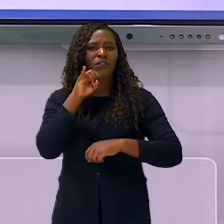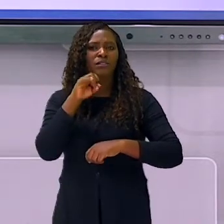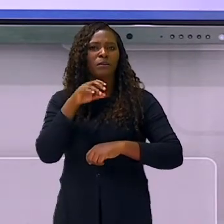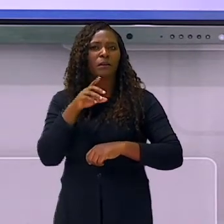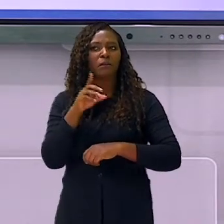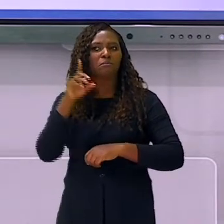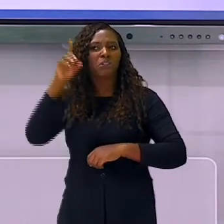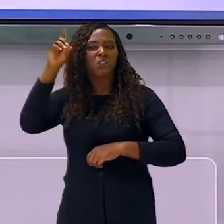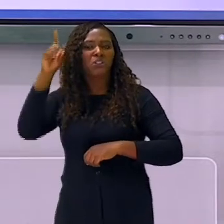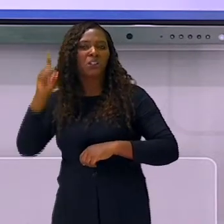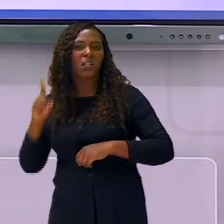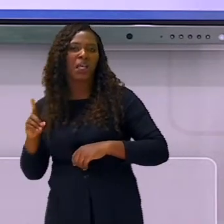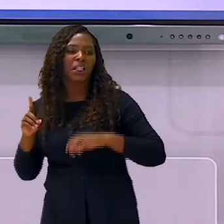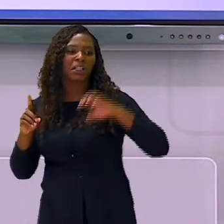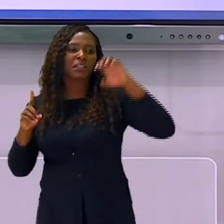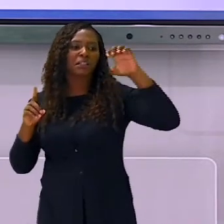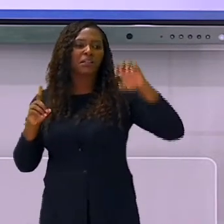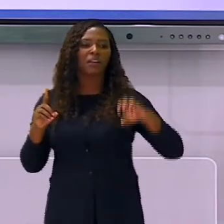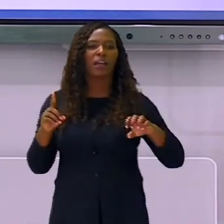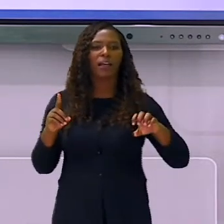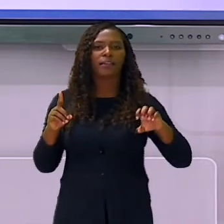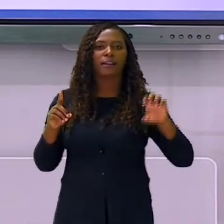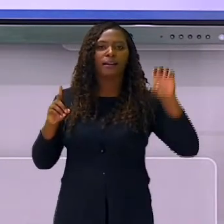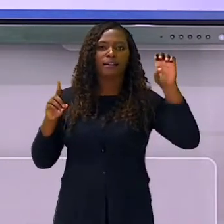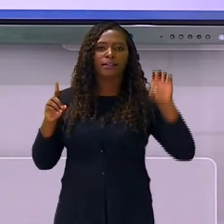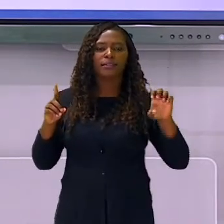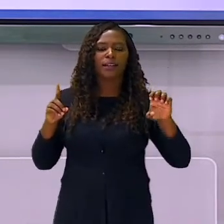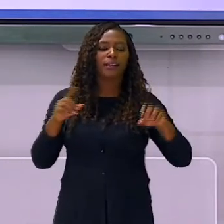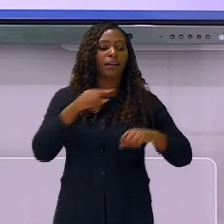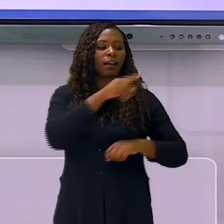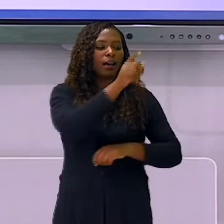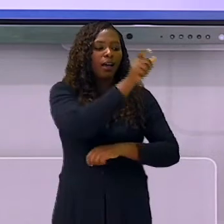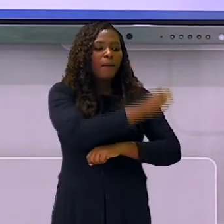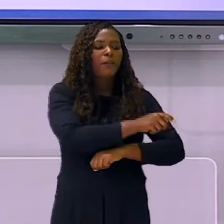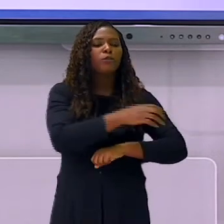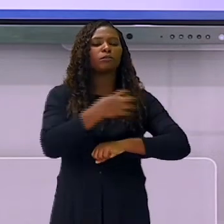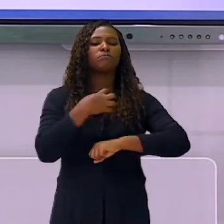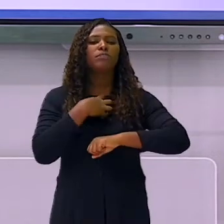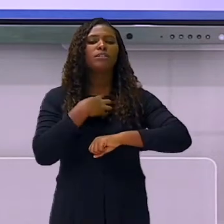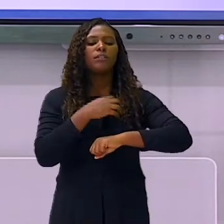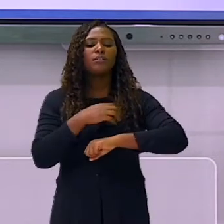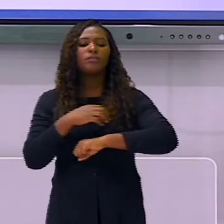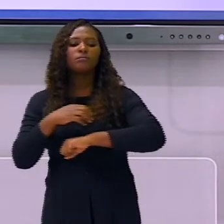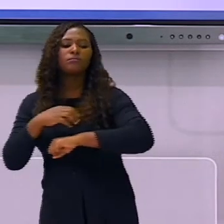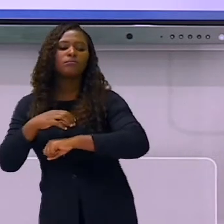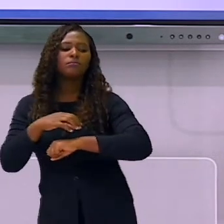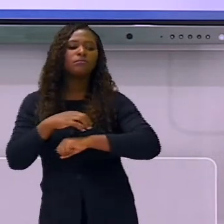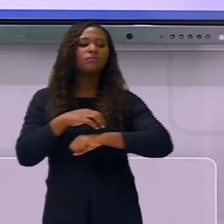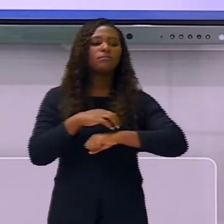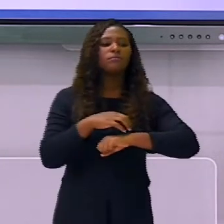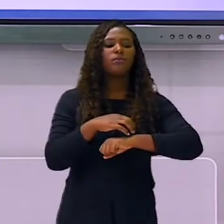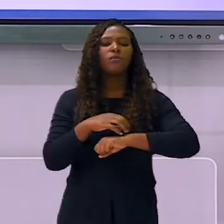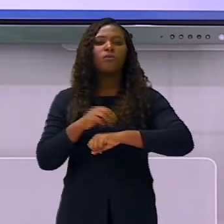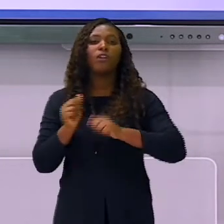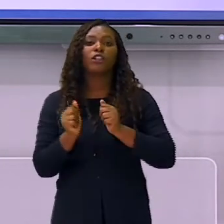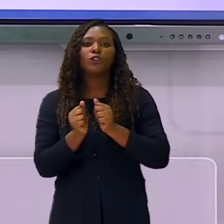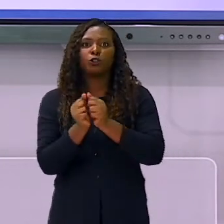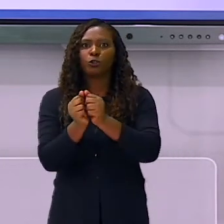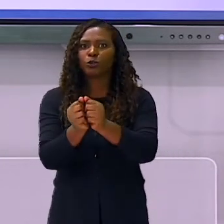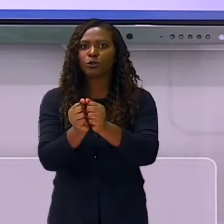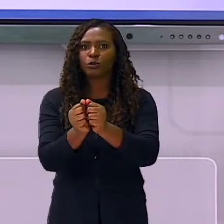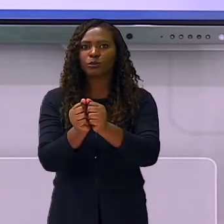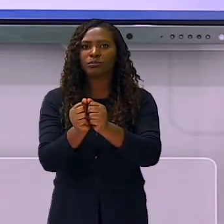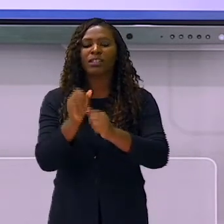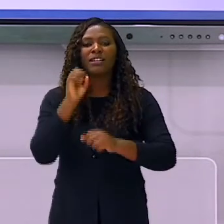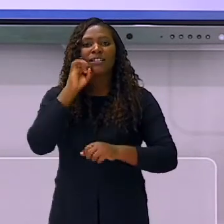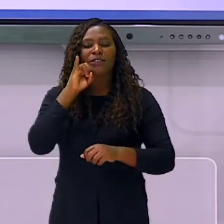sente também. Se você for para um lugar estreito, coloque o braço para trás. E a pessoa com deficiência